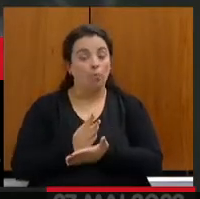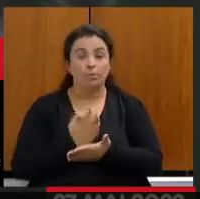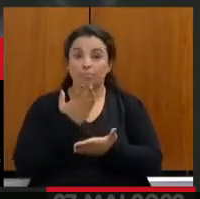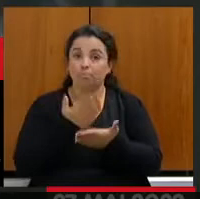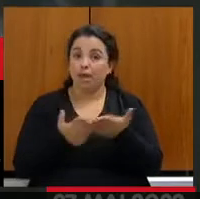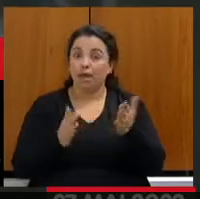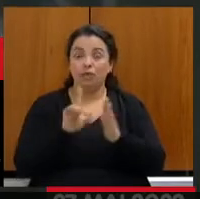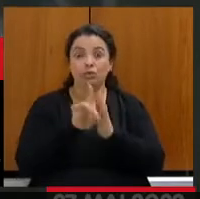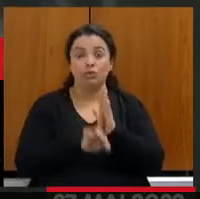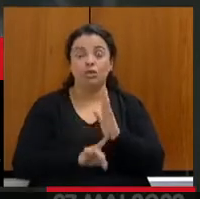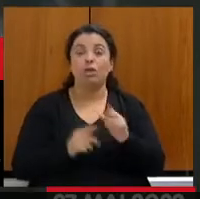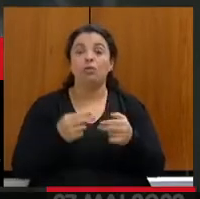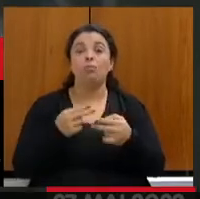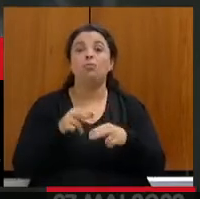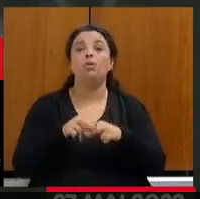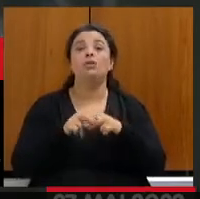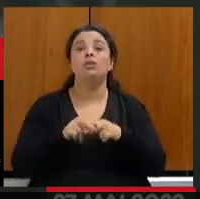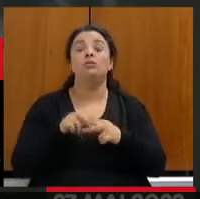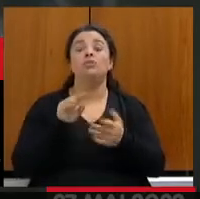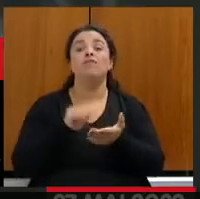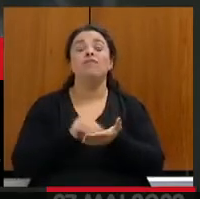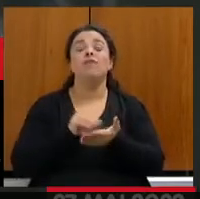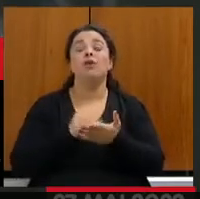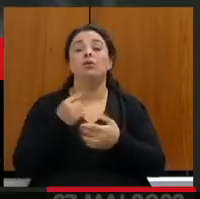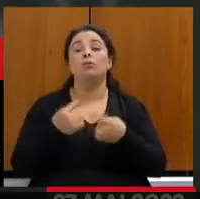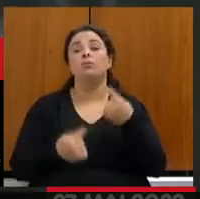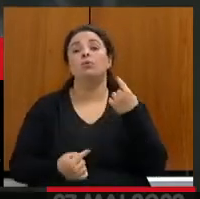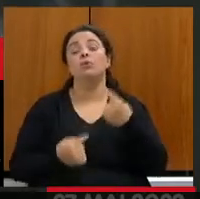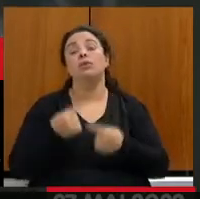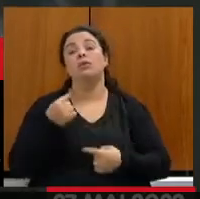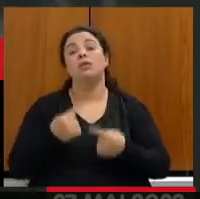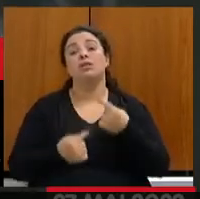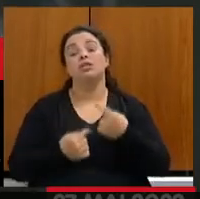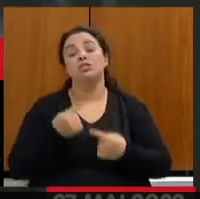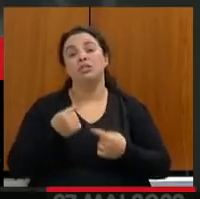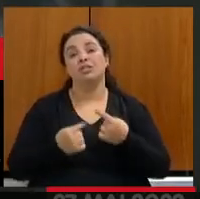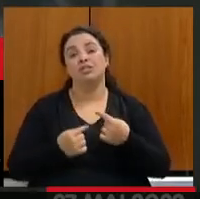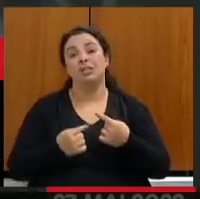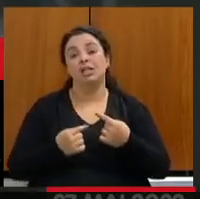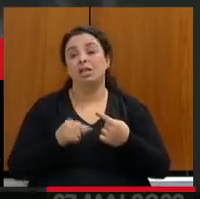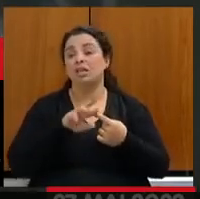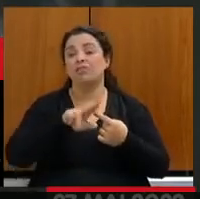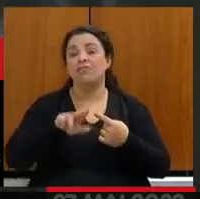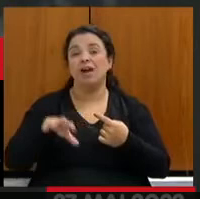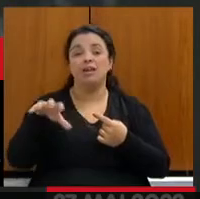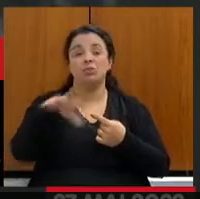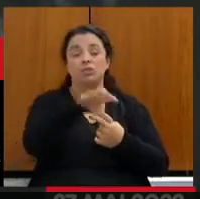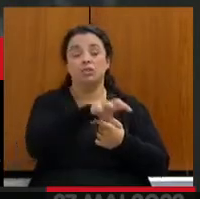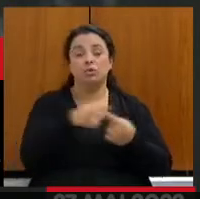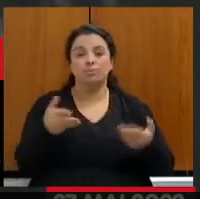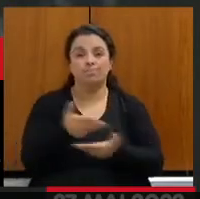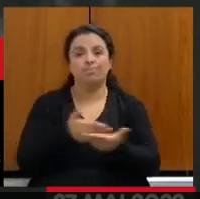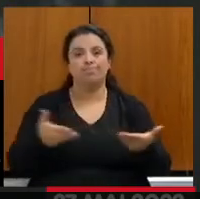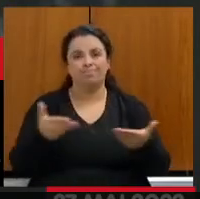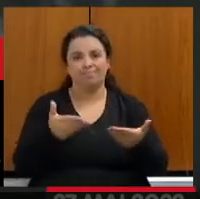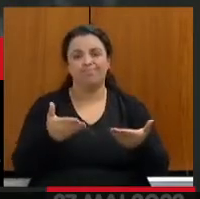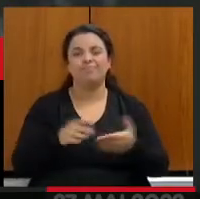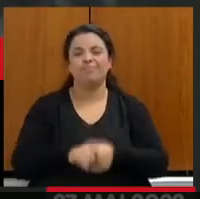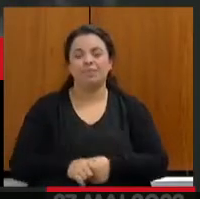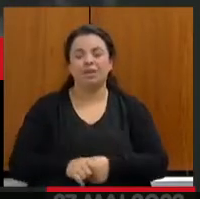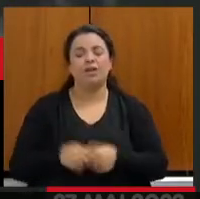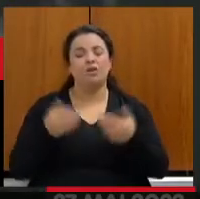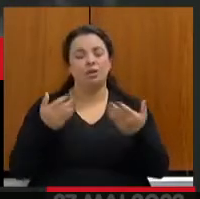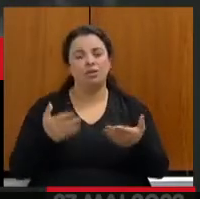do momento que falta né políticas intersetoriais né e é isso